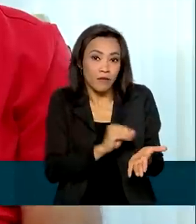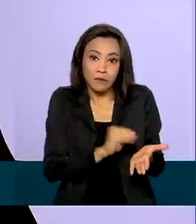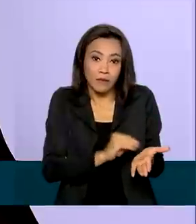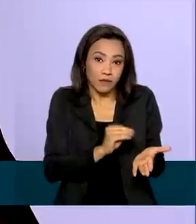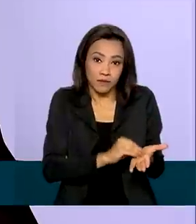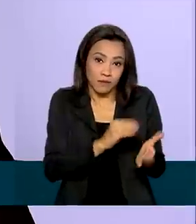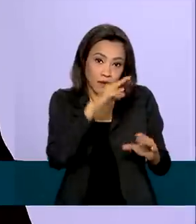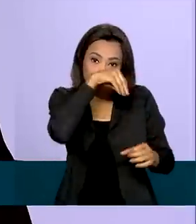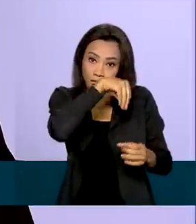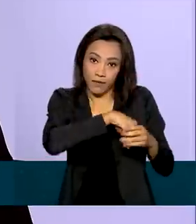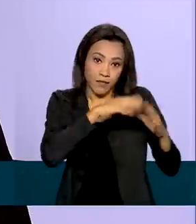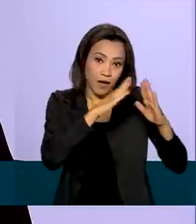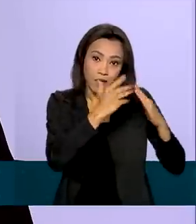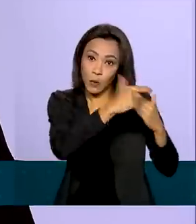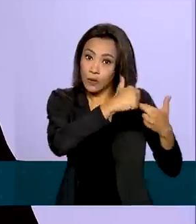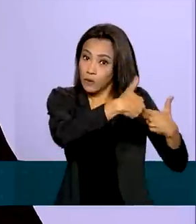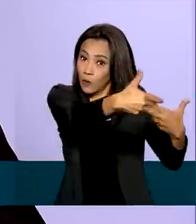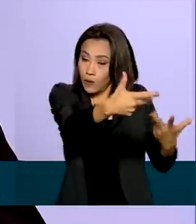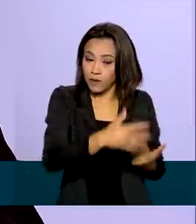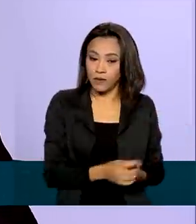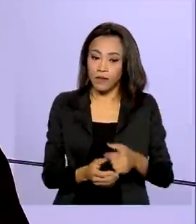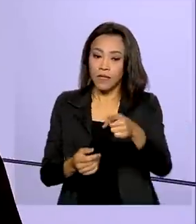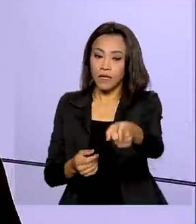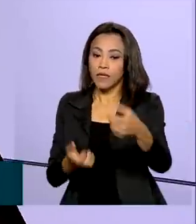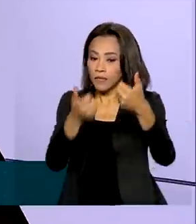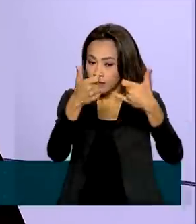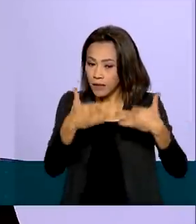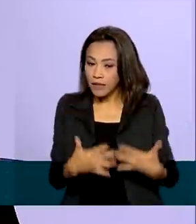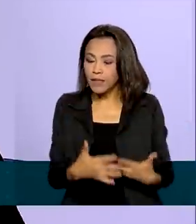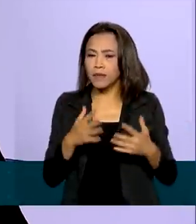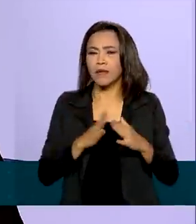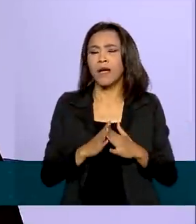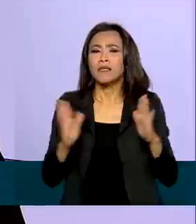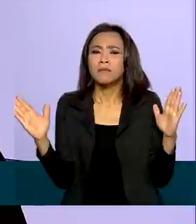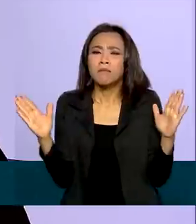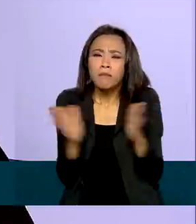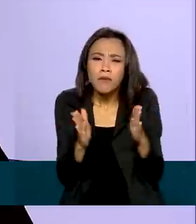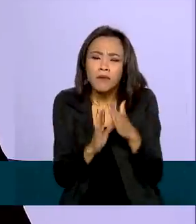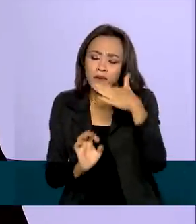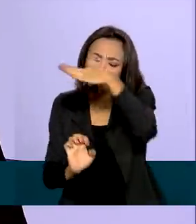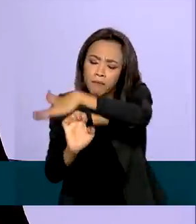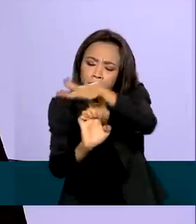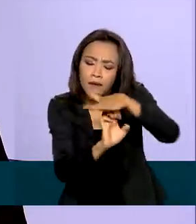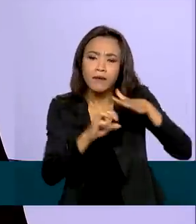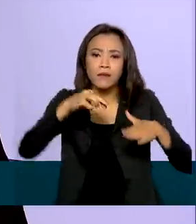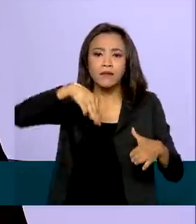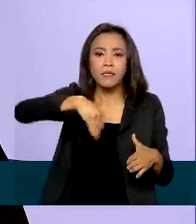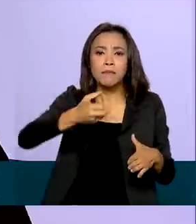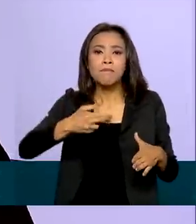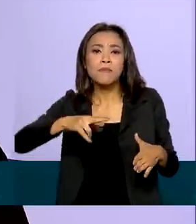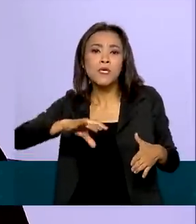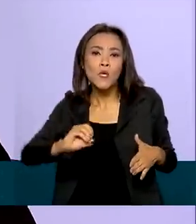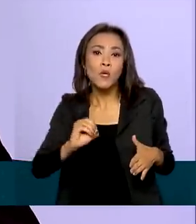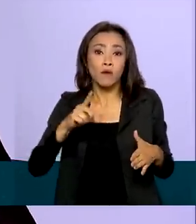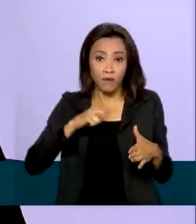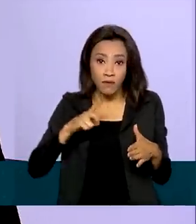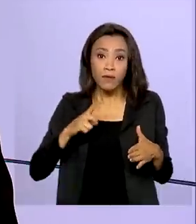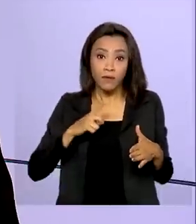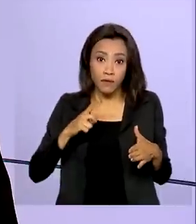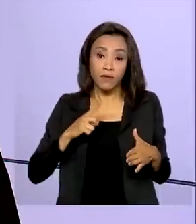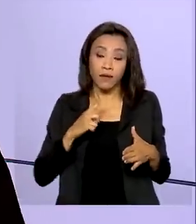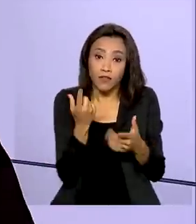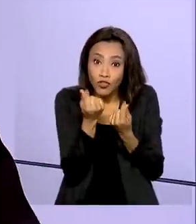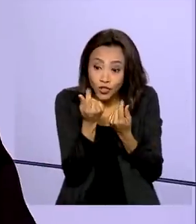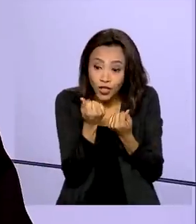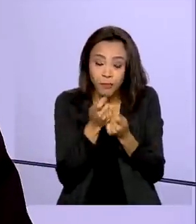na o E acima de tudo as pequenas e microempresas não tem mais dinheiro para poder